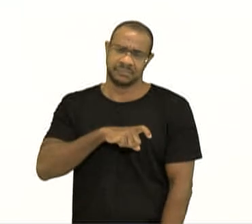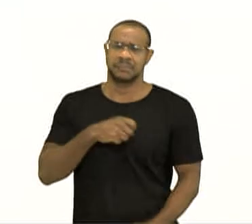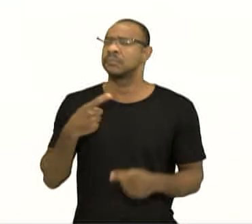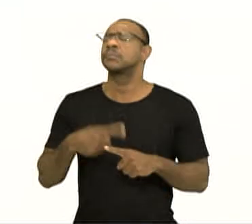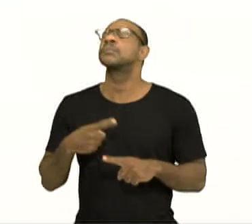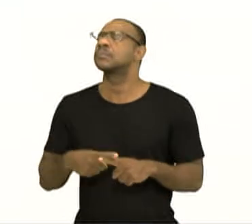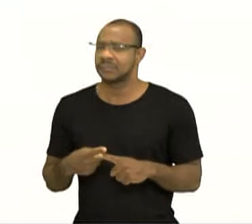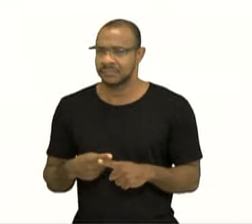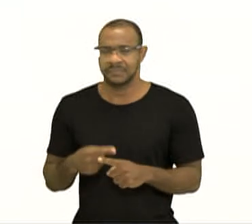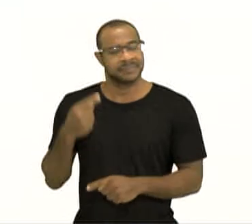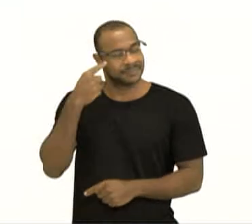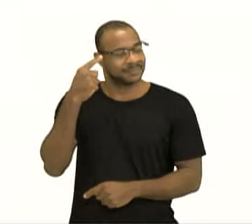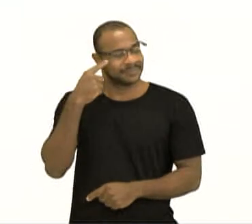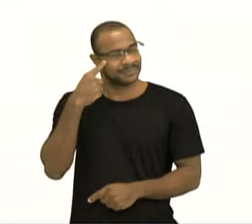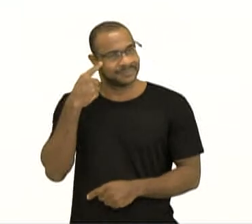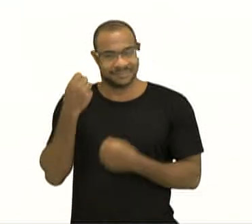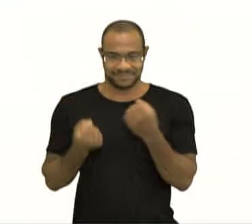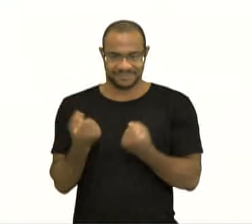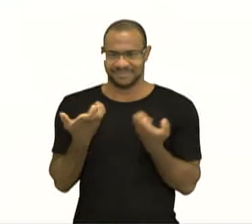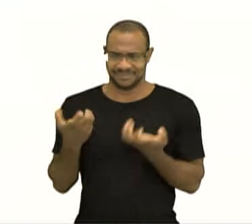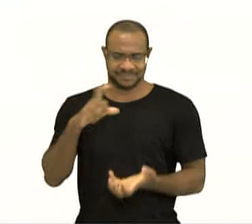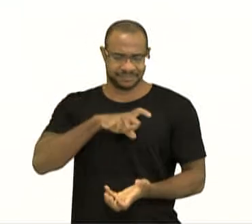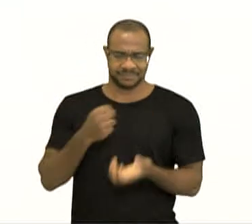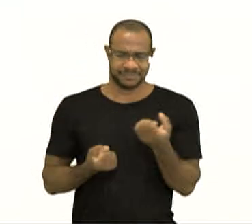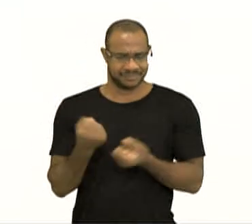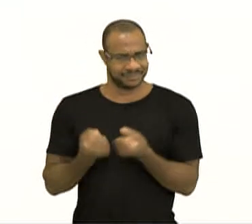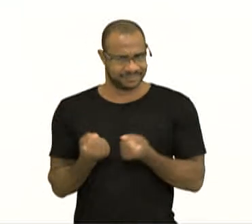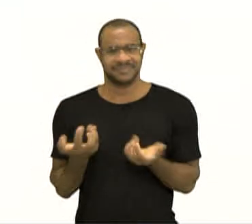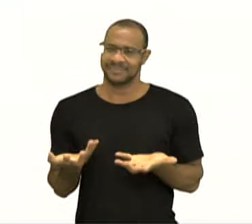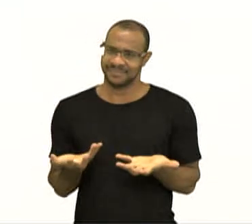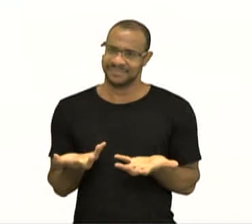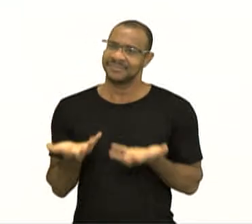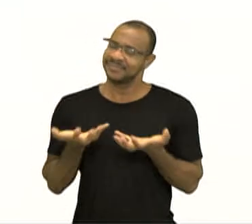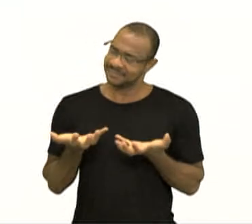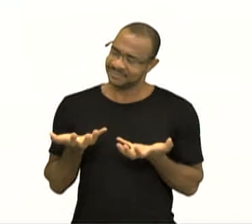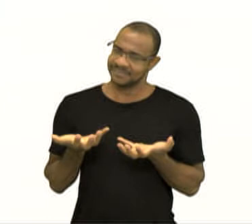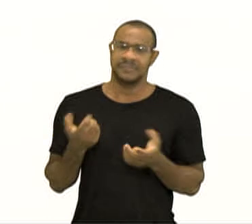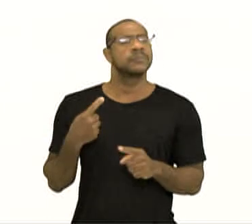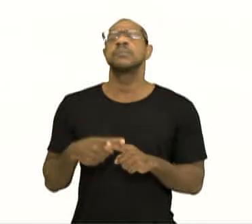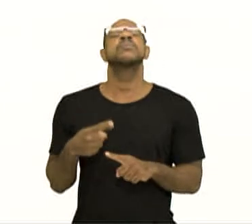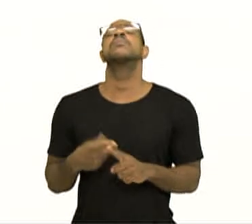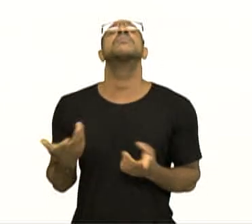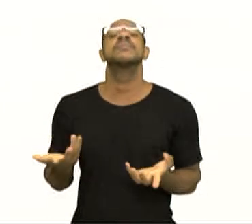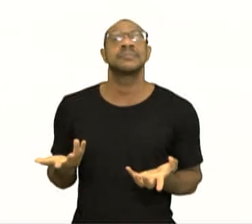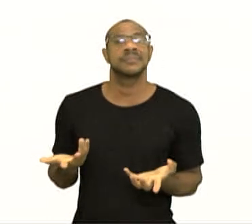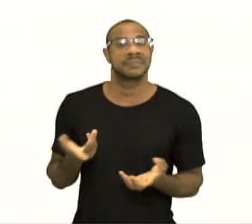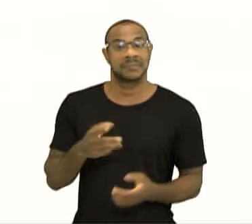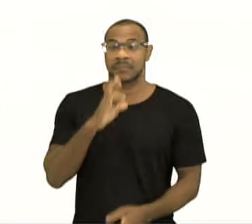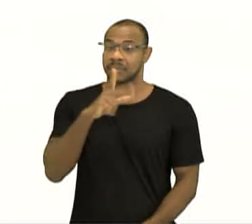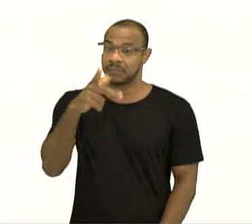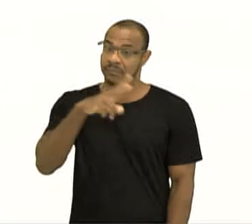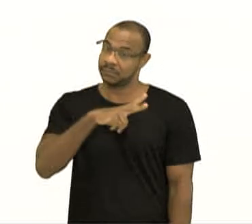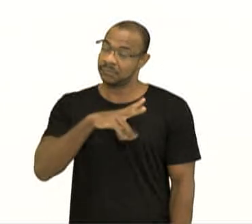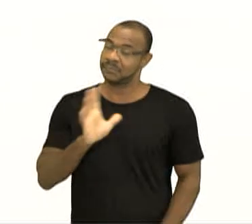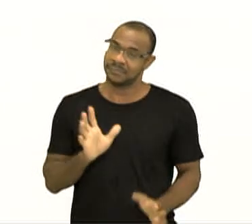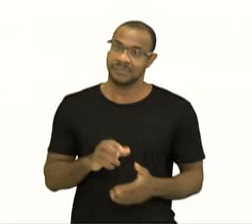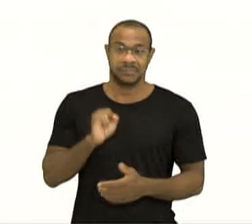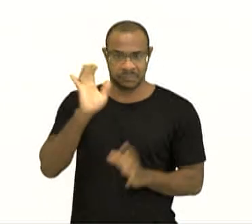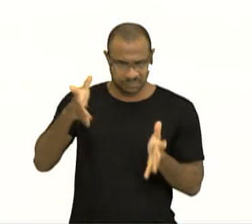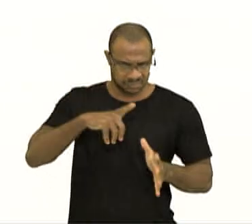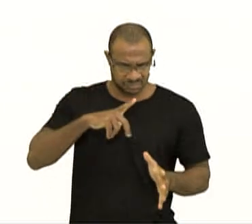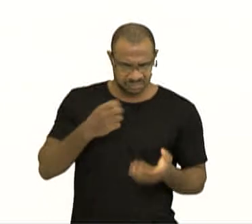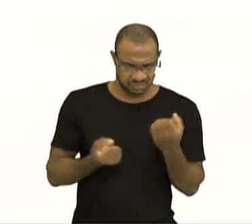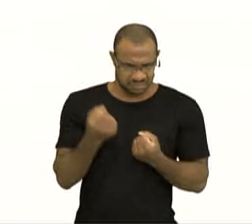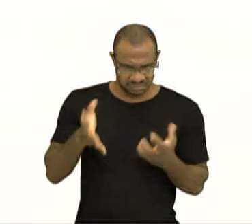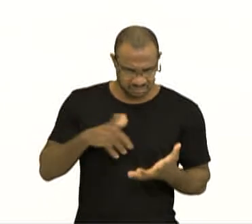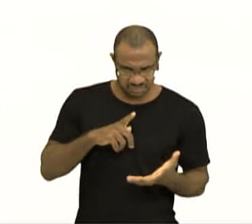aí. Né? Terceira série do médio, já estão chegando aí aos 18 anos ou já chegaram lá. Por quê? Caso você já tenha carteira,